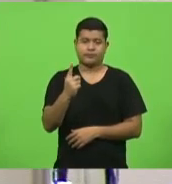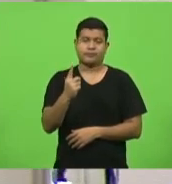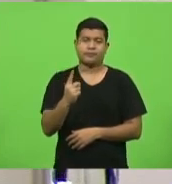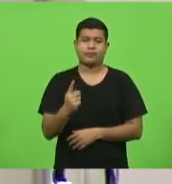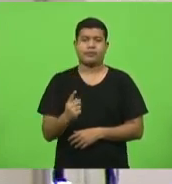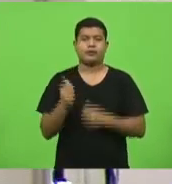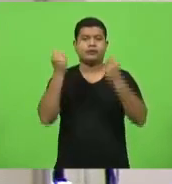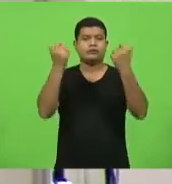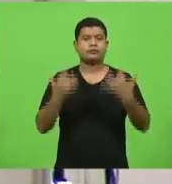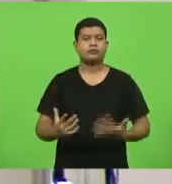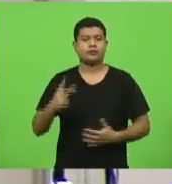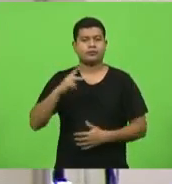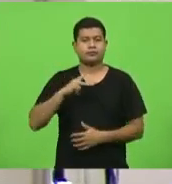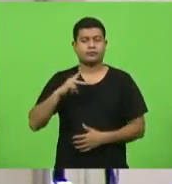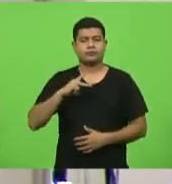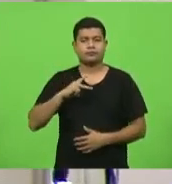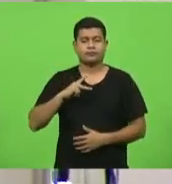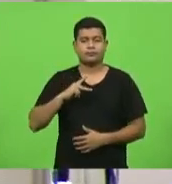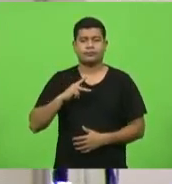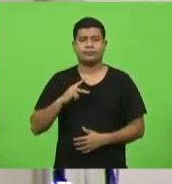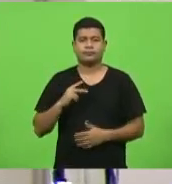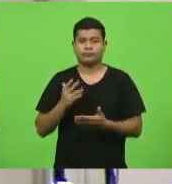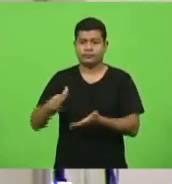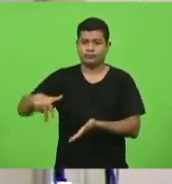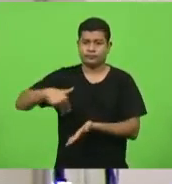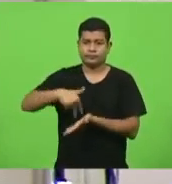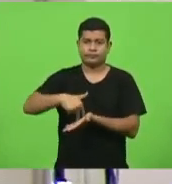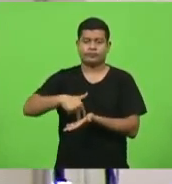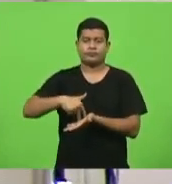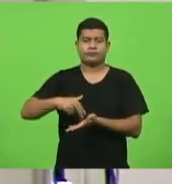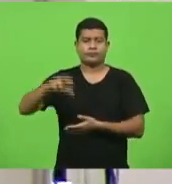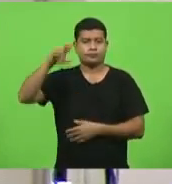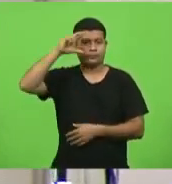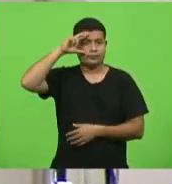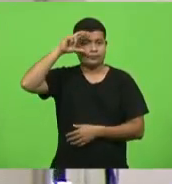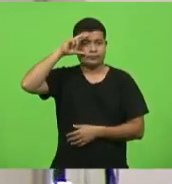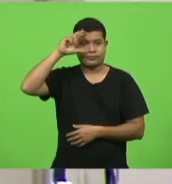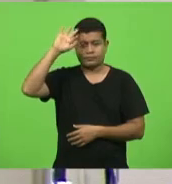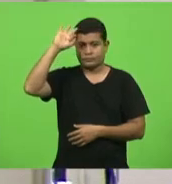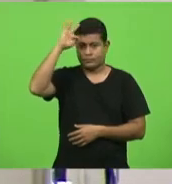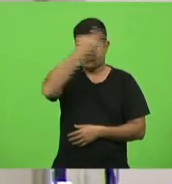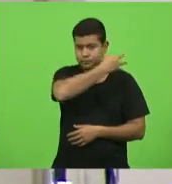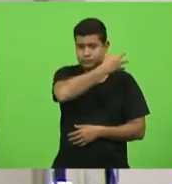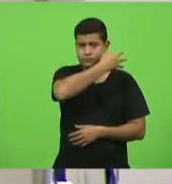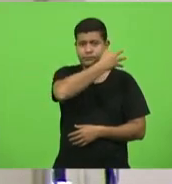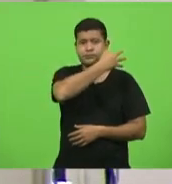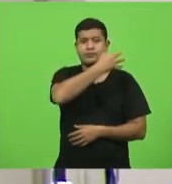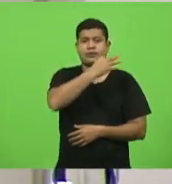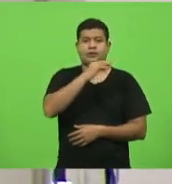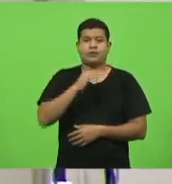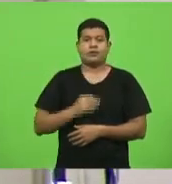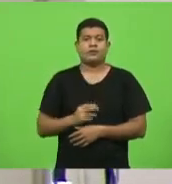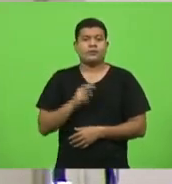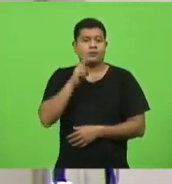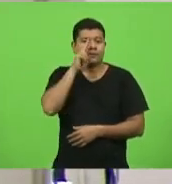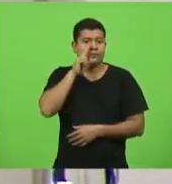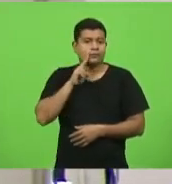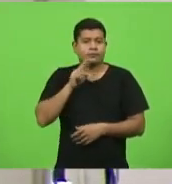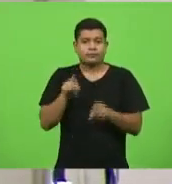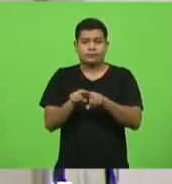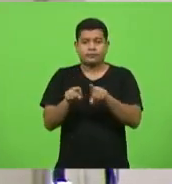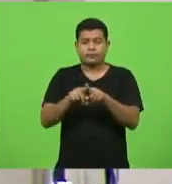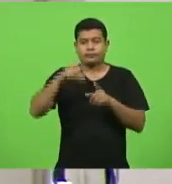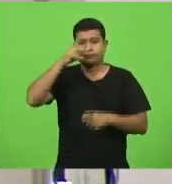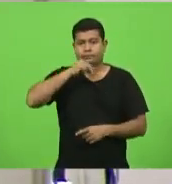fizeram uso da palavra os senhores deputados Ricardo Alba, Fabiano da Luz, Ivan Nats e Kennedy Nunes. Nada